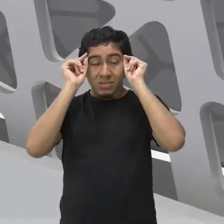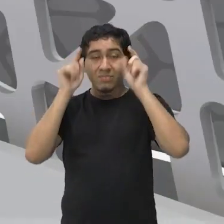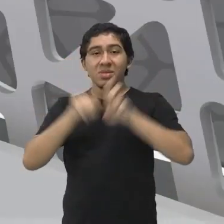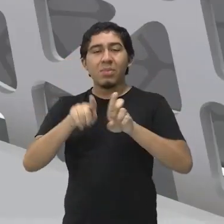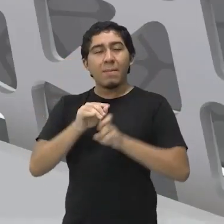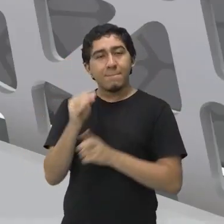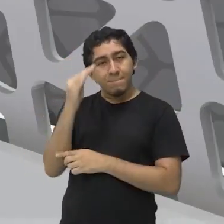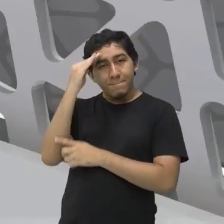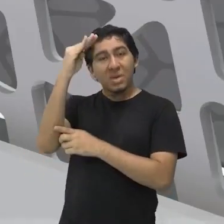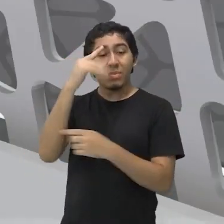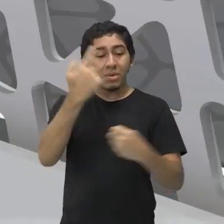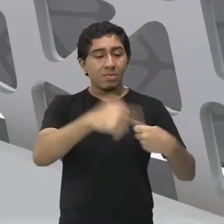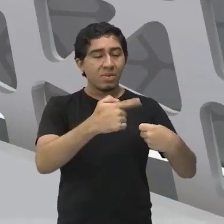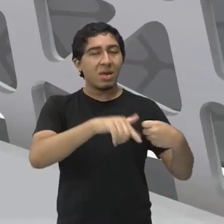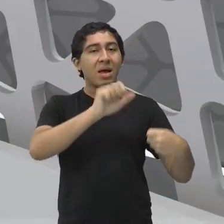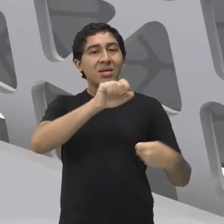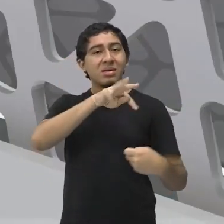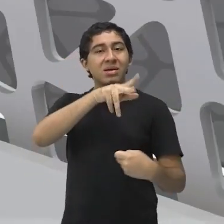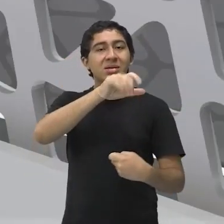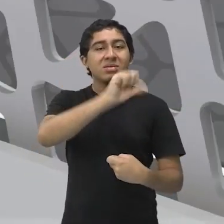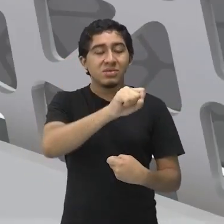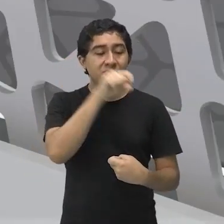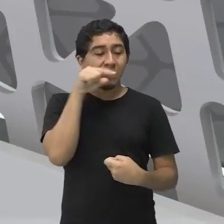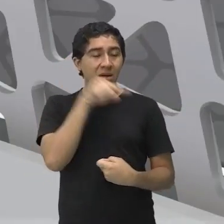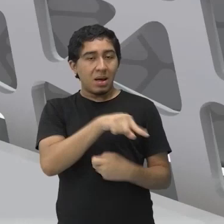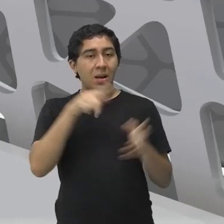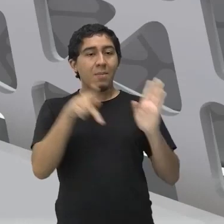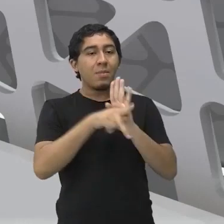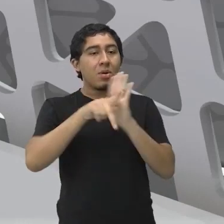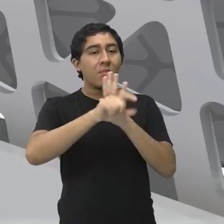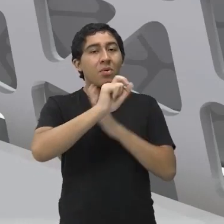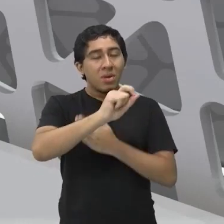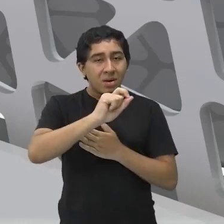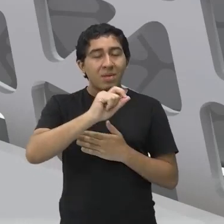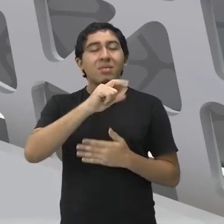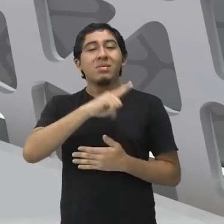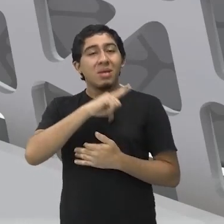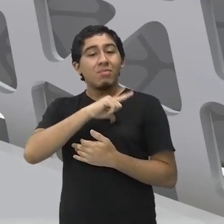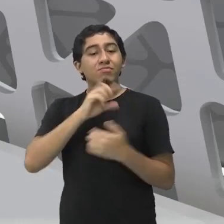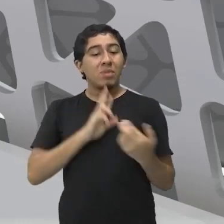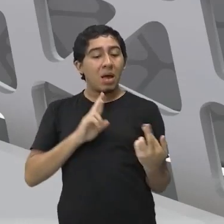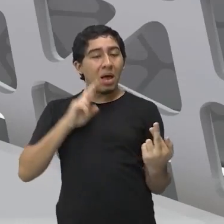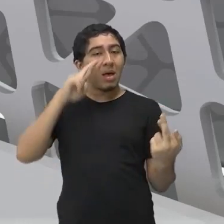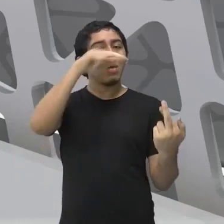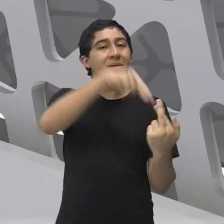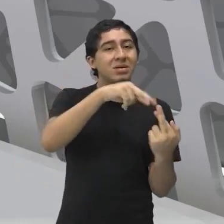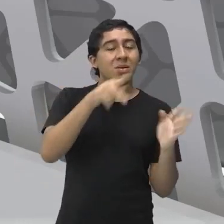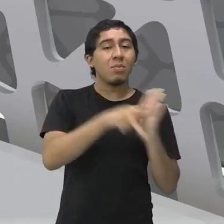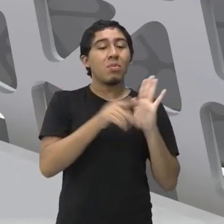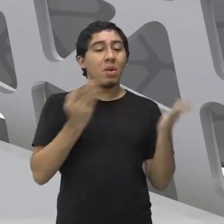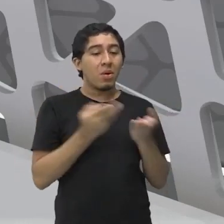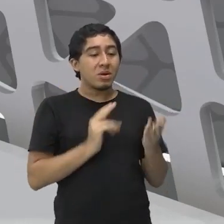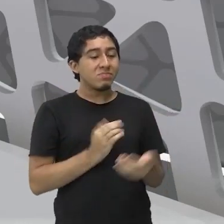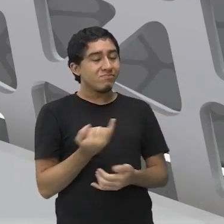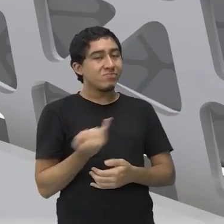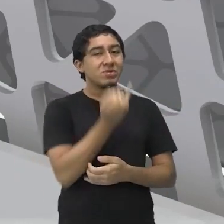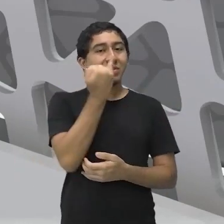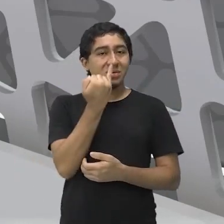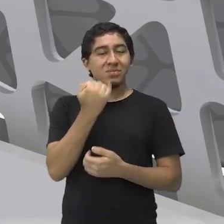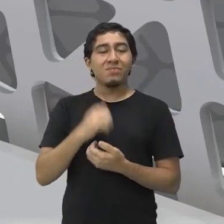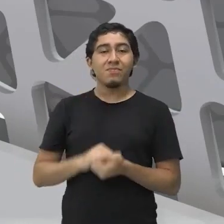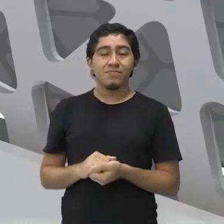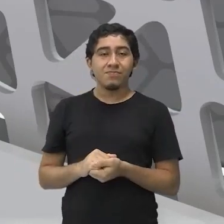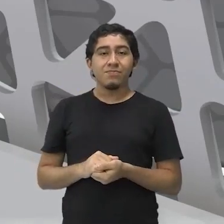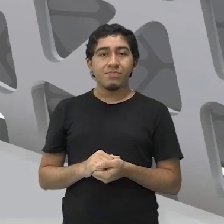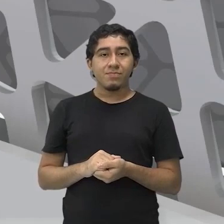seria um grande referencial a partir de então. Entre as guerras que nós vamos ver acontecendo